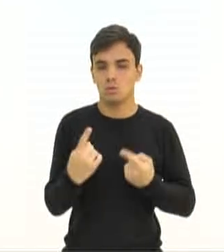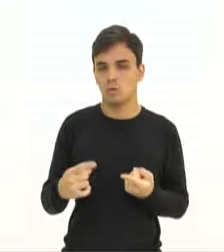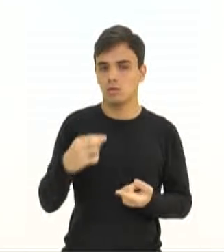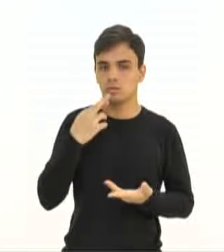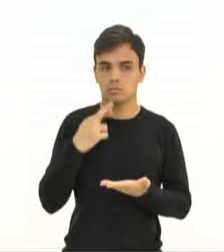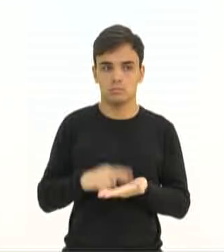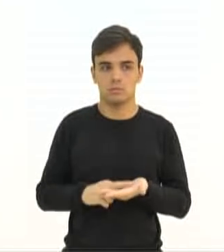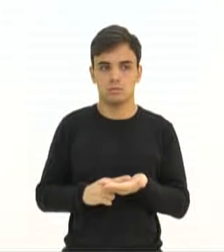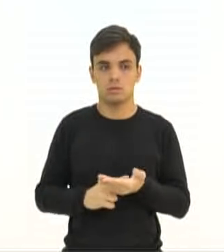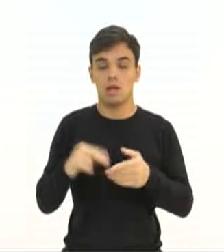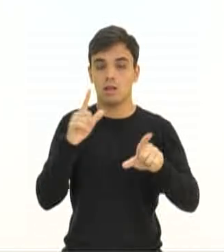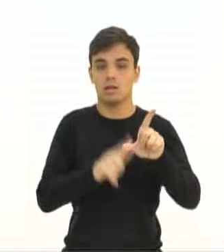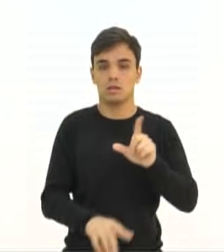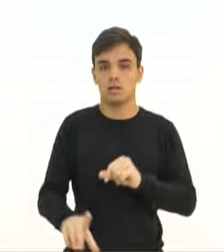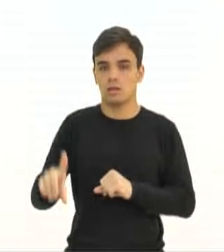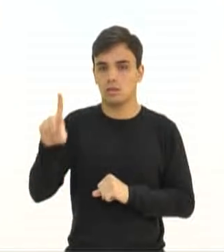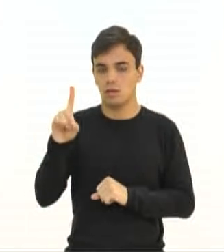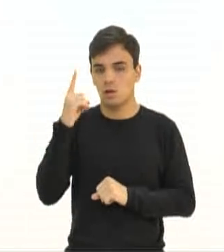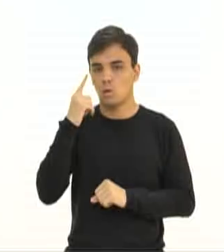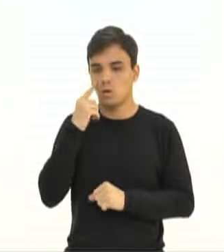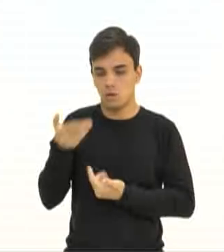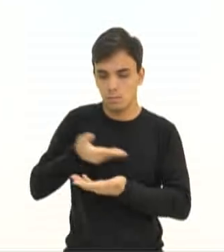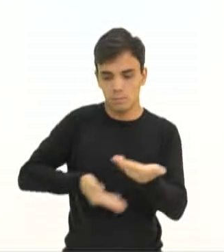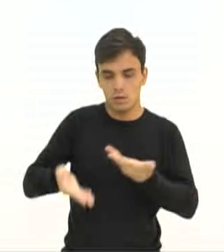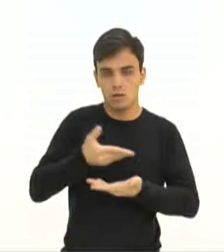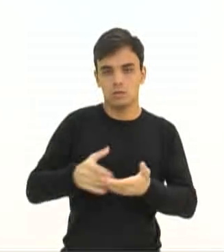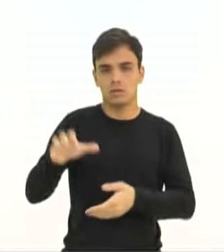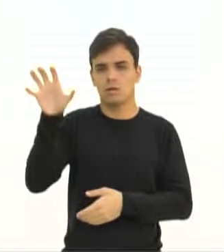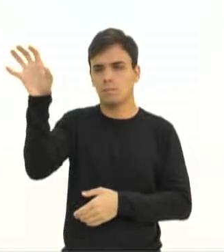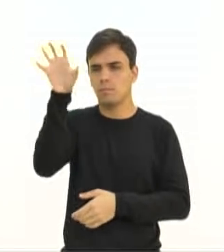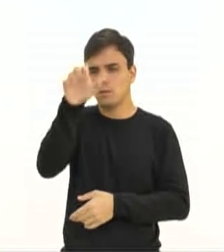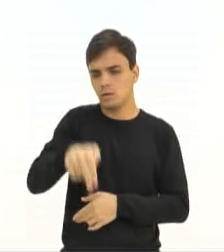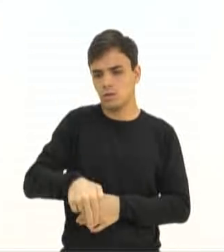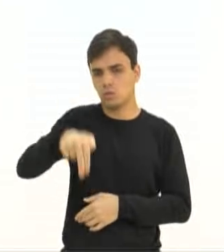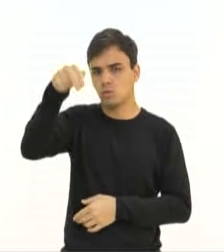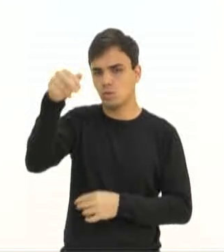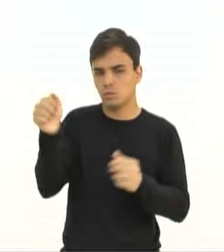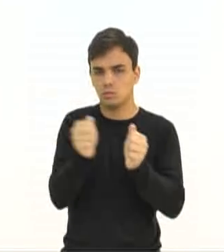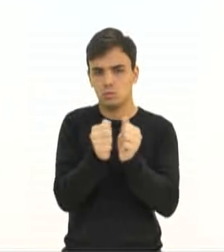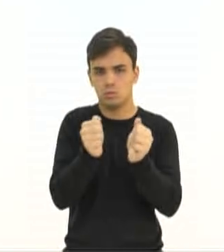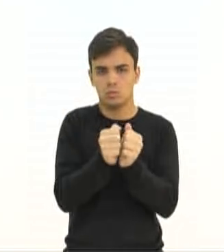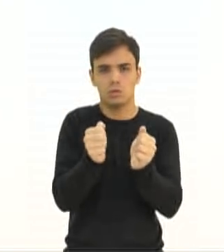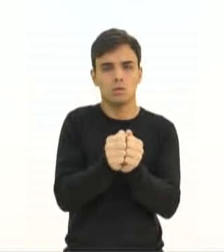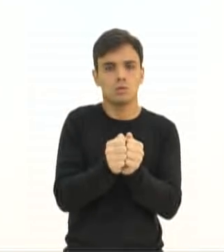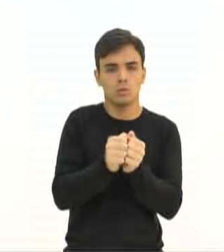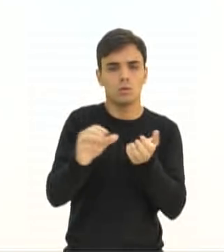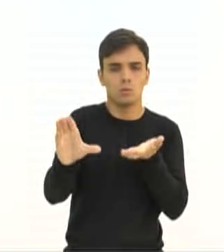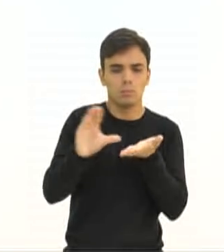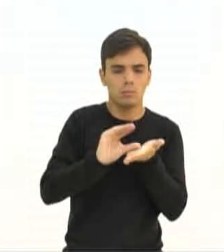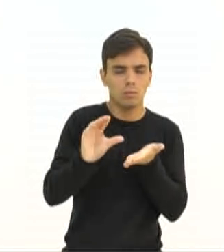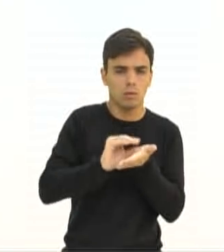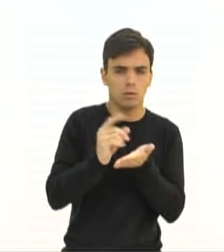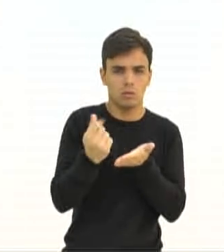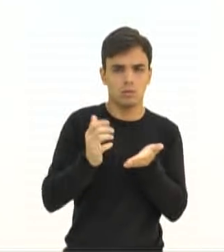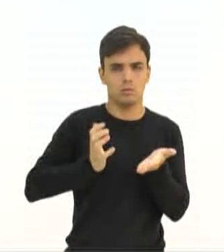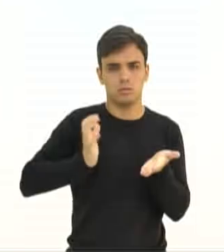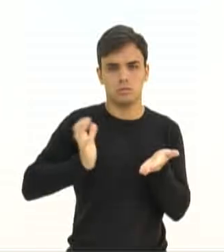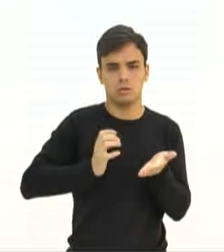O que está correto é a letra D. A participação da região norte junto ao produto interno bruto do Brasil é de em torno